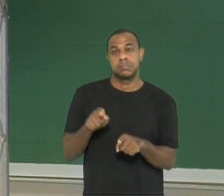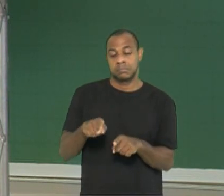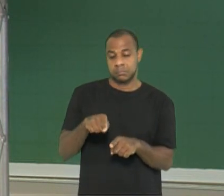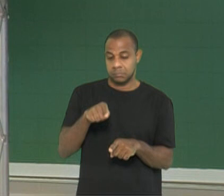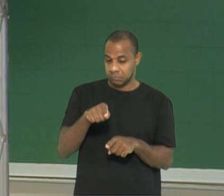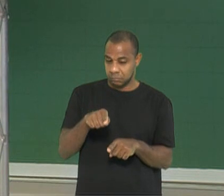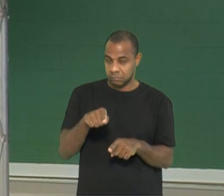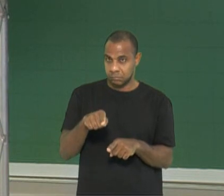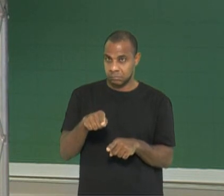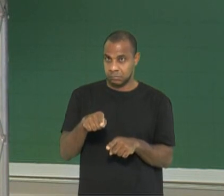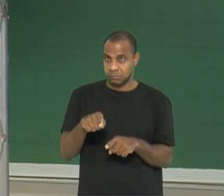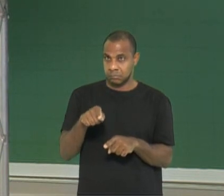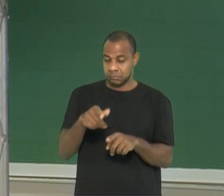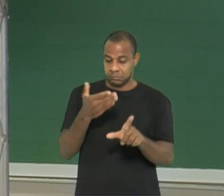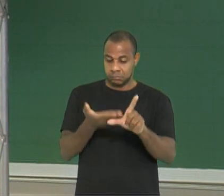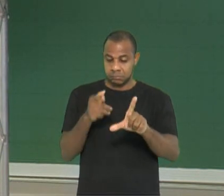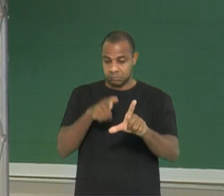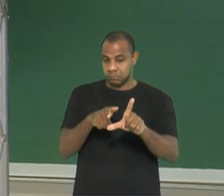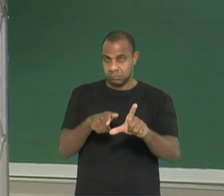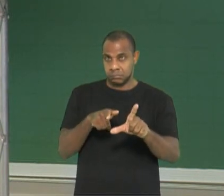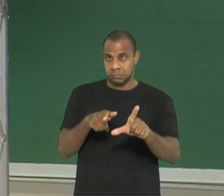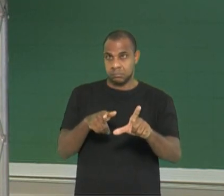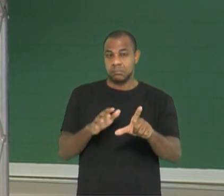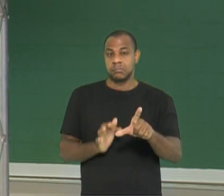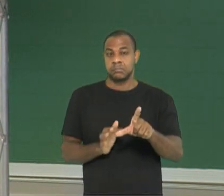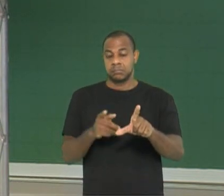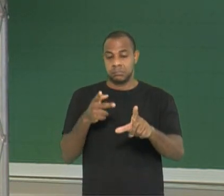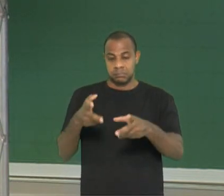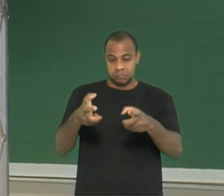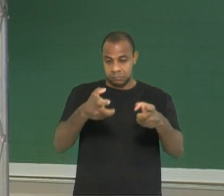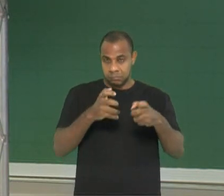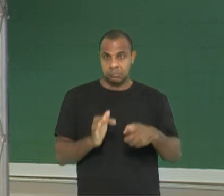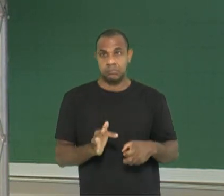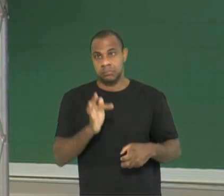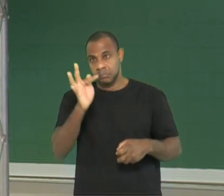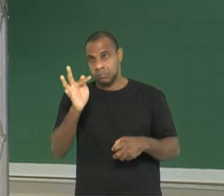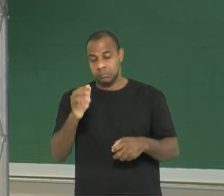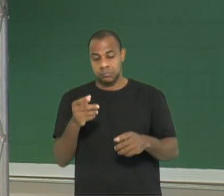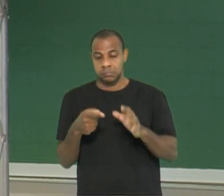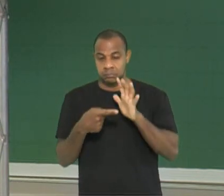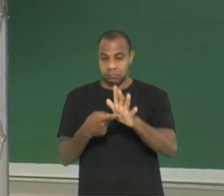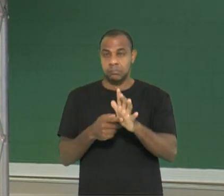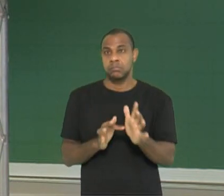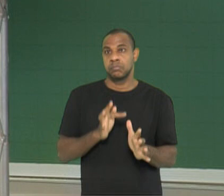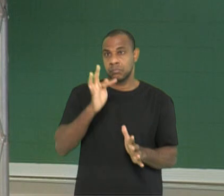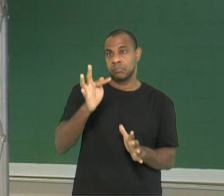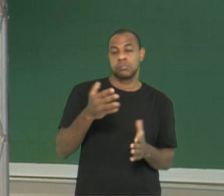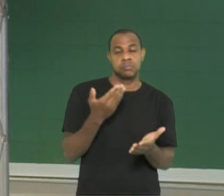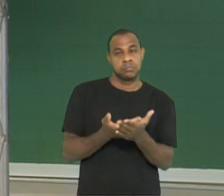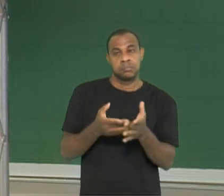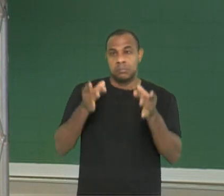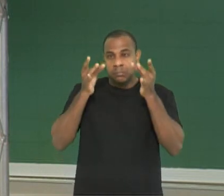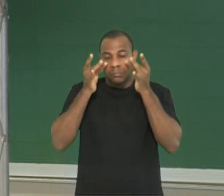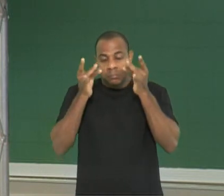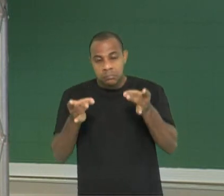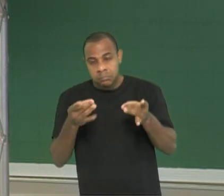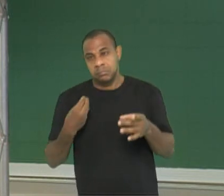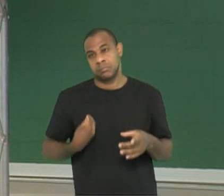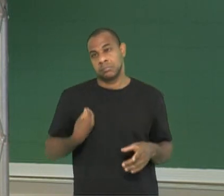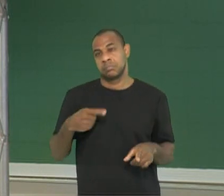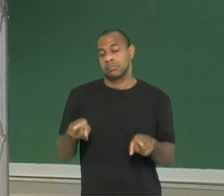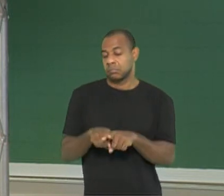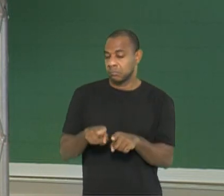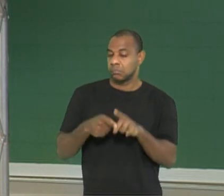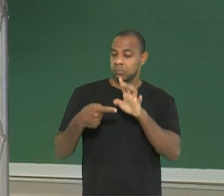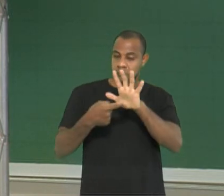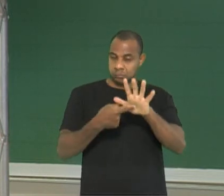ferramenta que você também vai tomar conhecimento de quando estarão ocorrendo as aulas ao vivo, que o seu professor ou professora estarão promovendo para